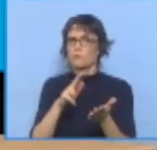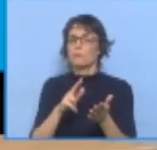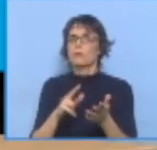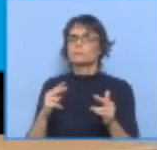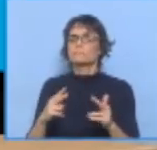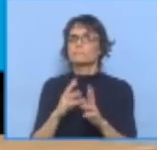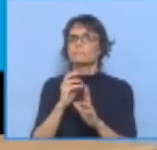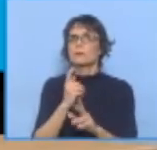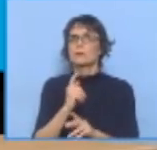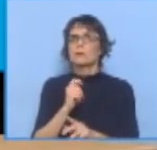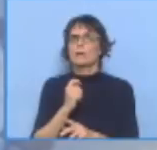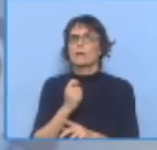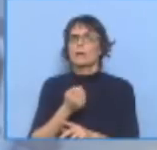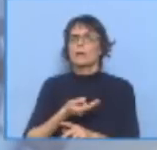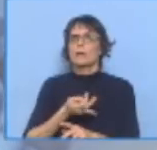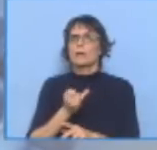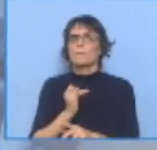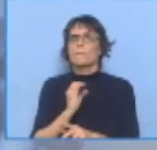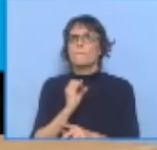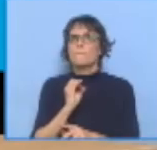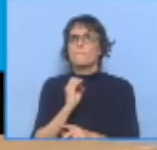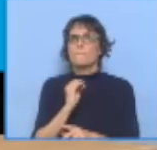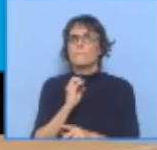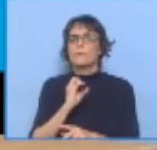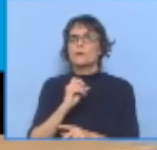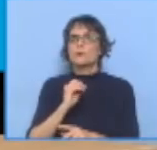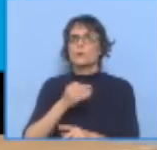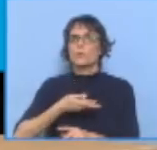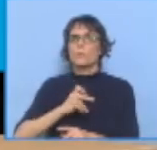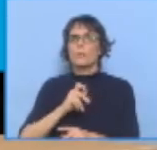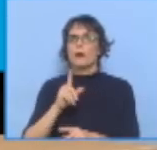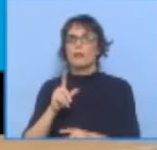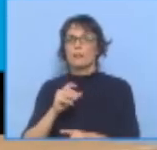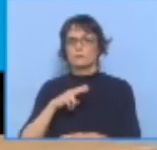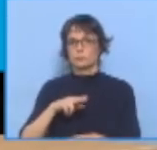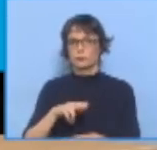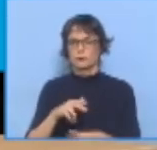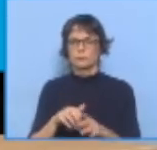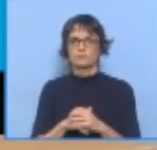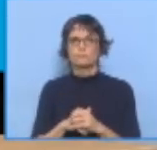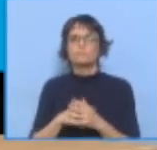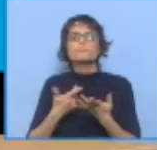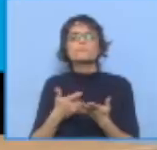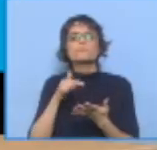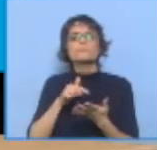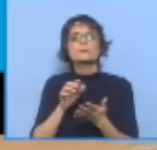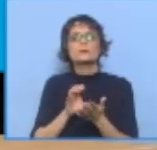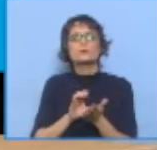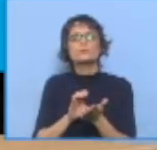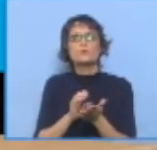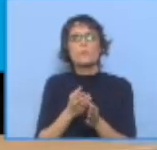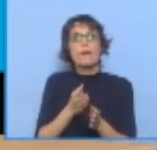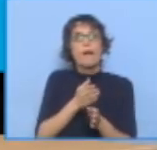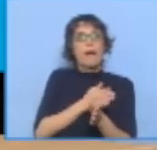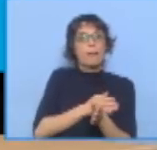Portuguesa. E este que agora surge, não é? Sim. De qualquer maneira, eu diria, um volume prévio a